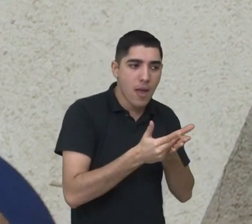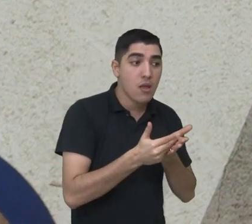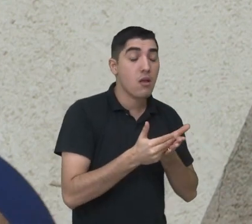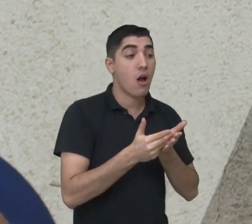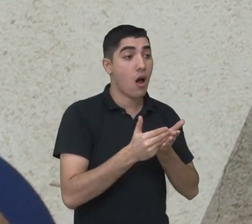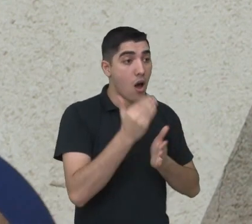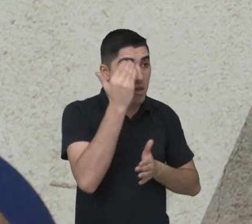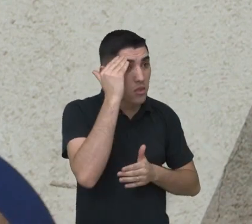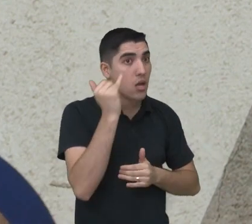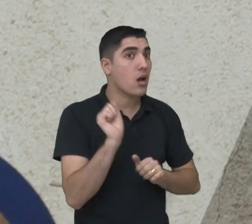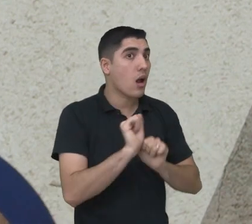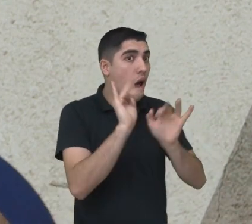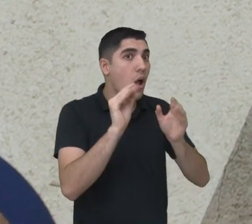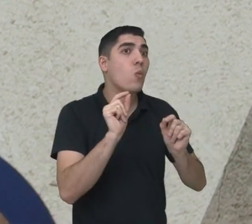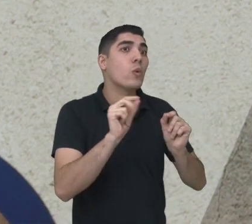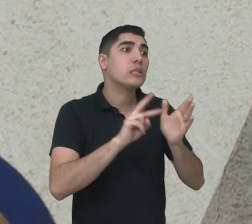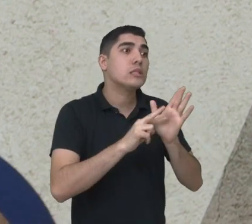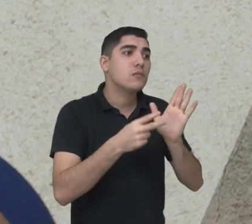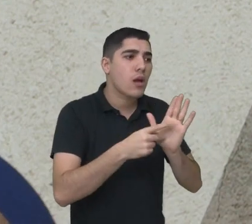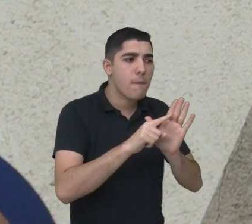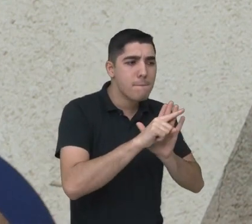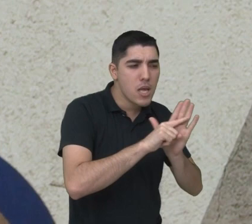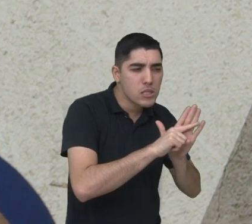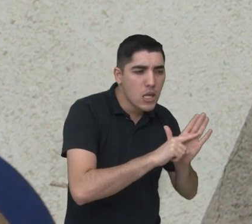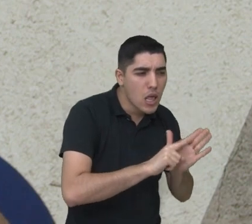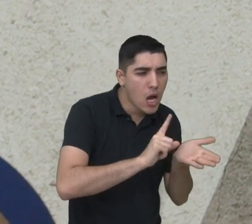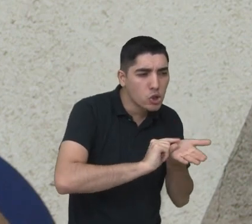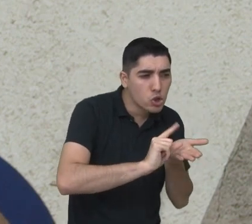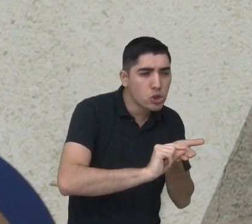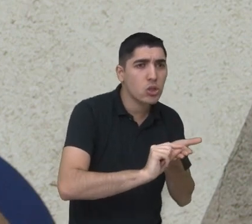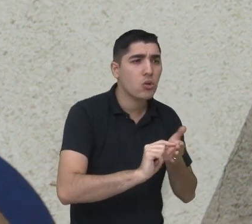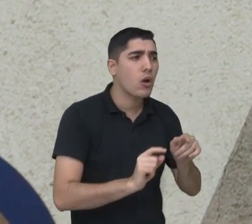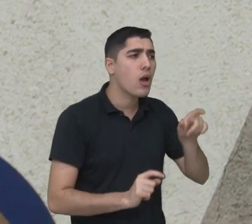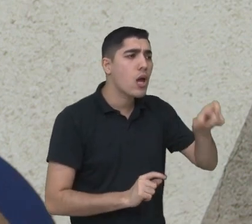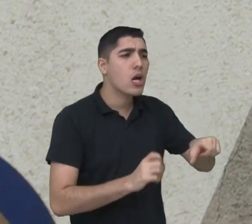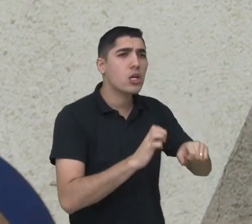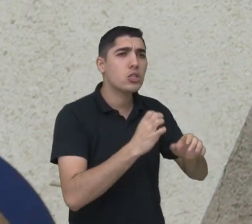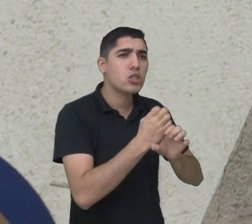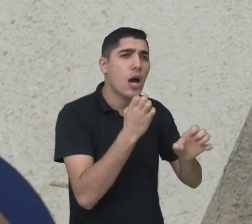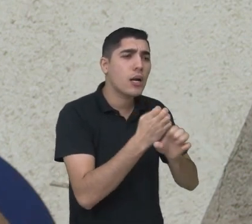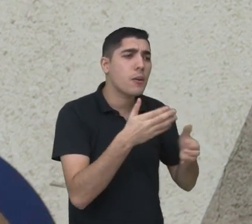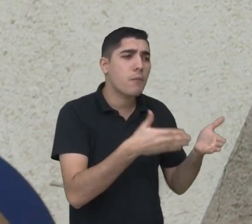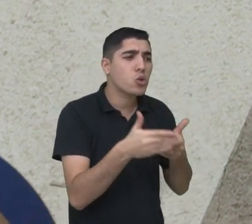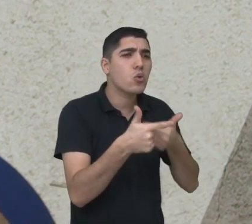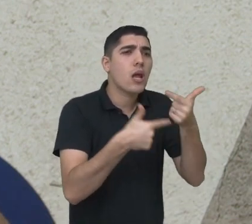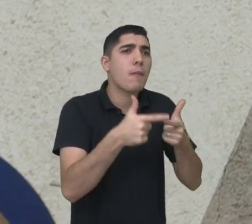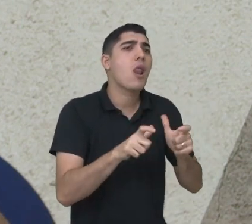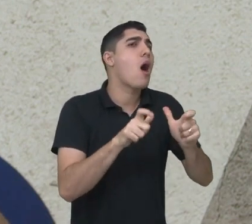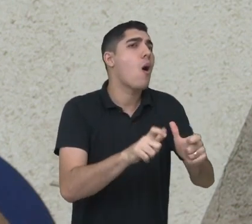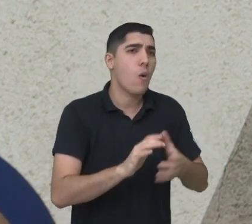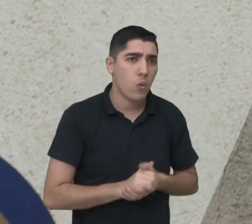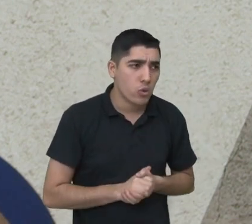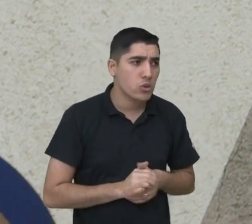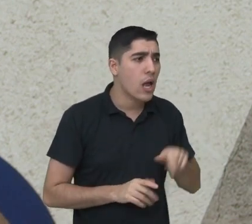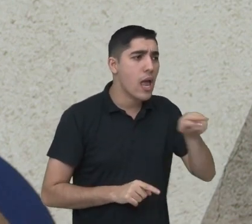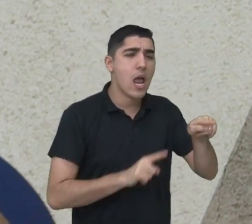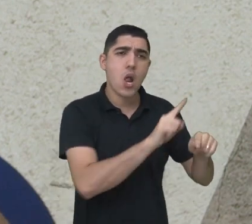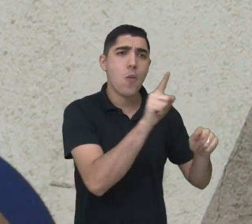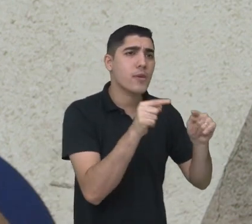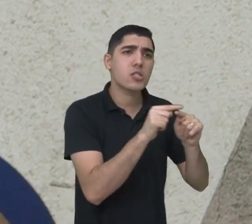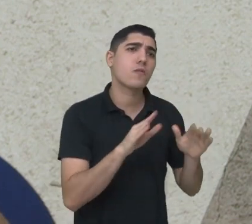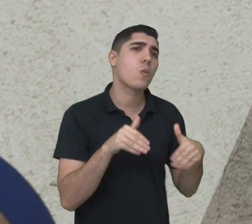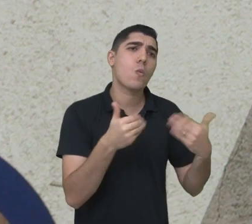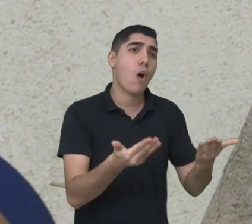começa, puxa vida, né, pesquisar, por exemplo, onde está esse engenheiro de produção, né? Quais são as ações dele dentro